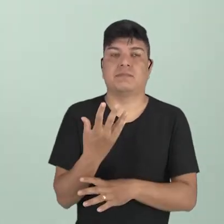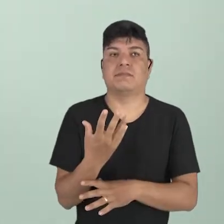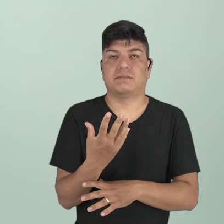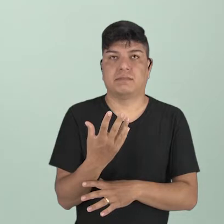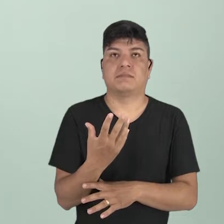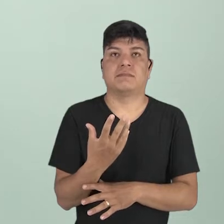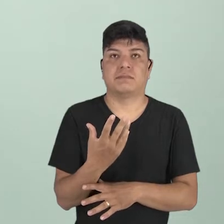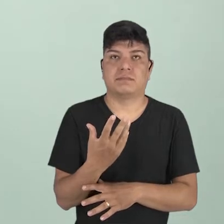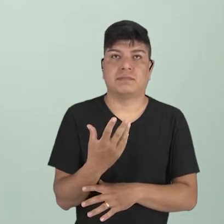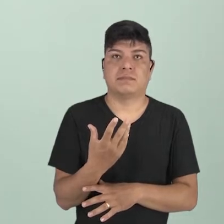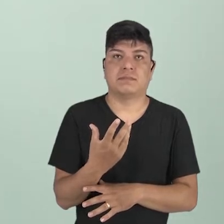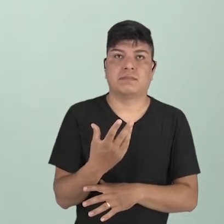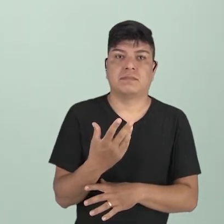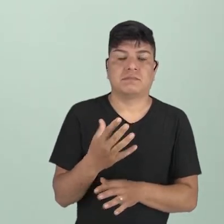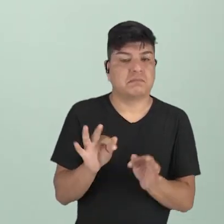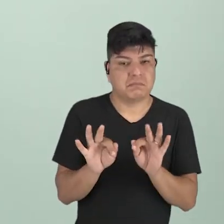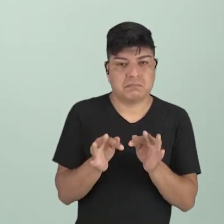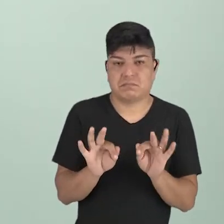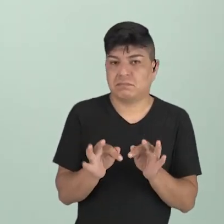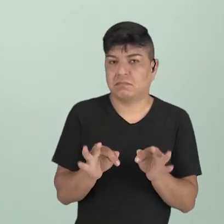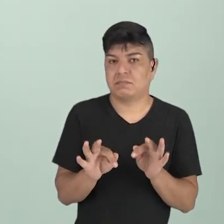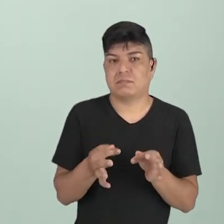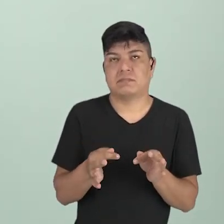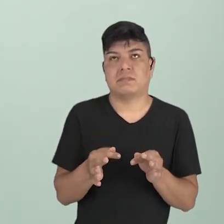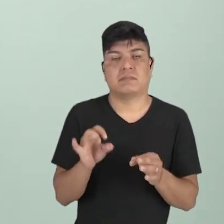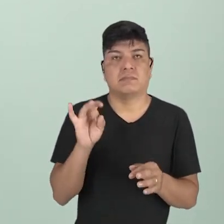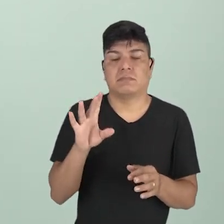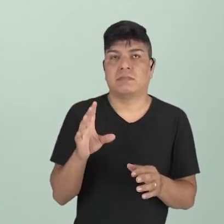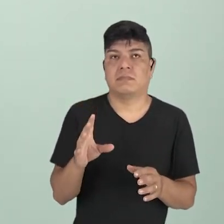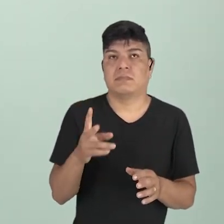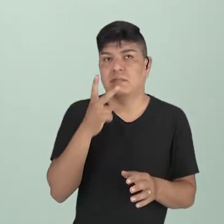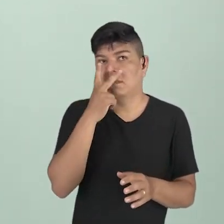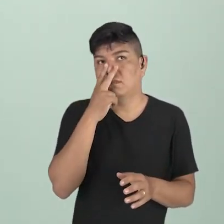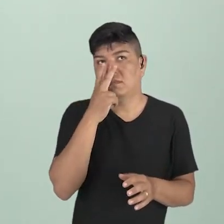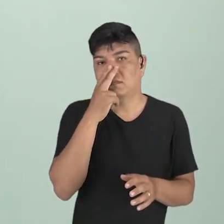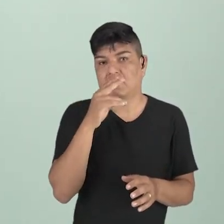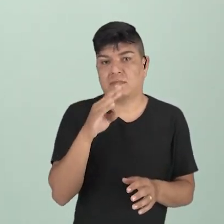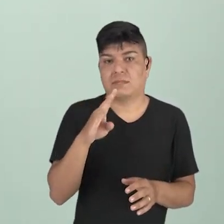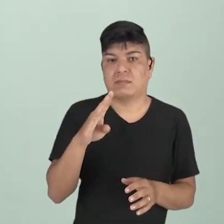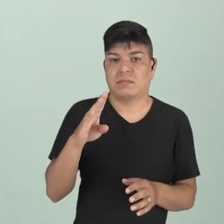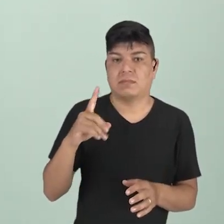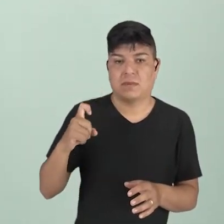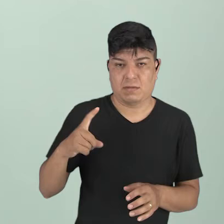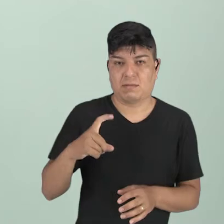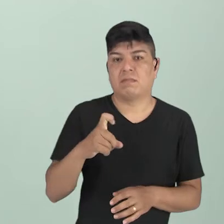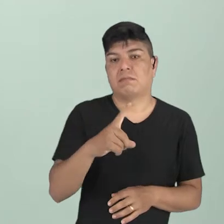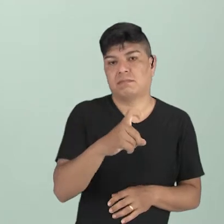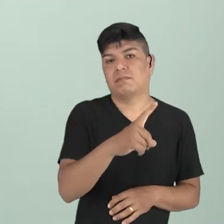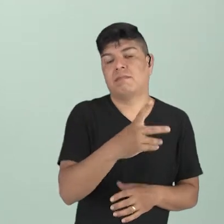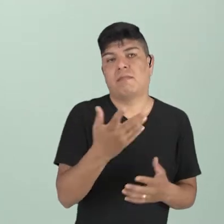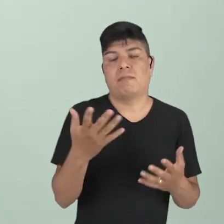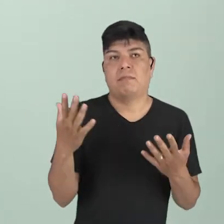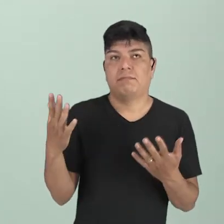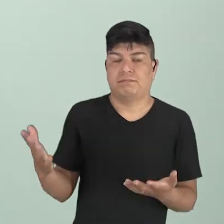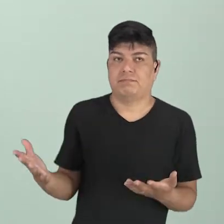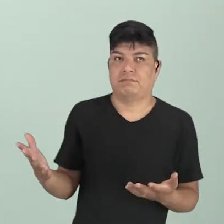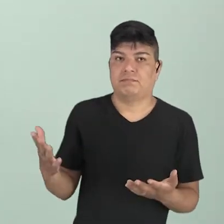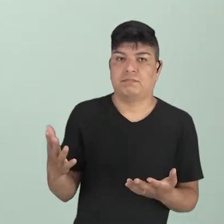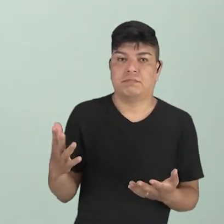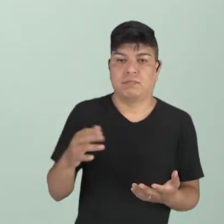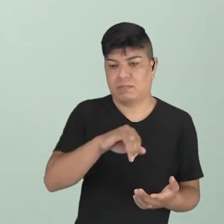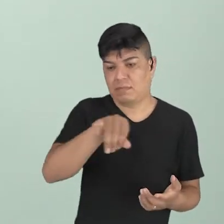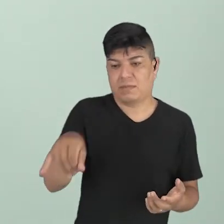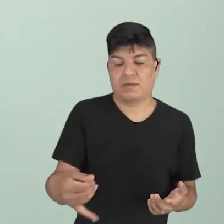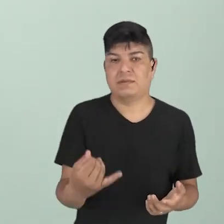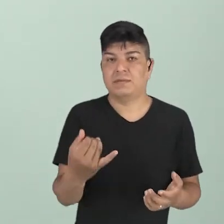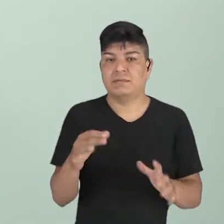né? Era um organismo muito simples, tá? Ali, semelhantes a bactérias, possivelmente, tá? E eles aproveitaram aquelas